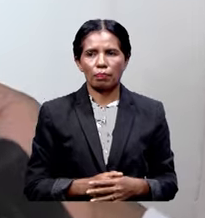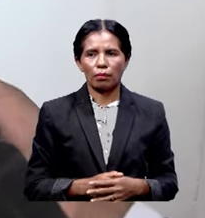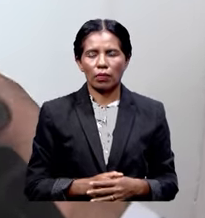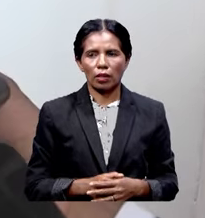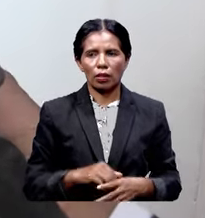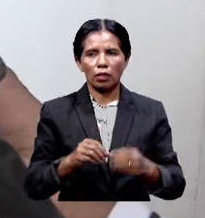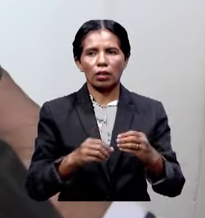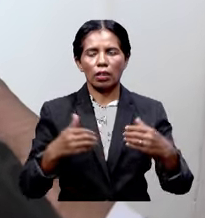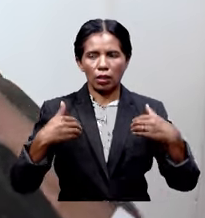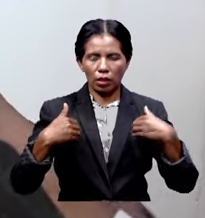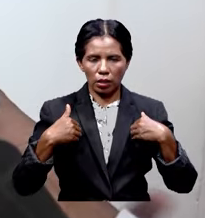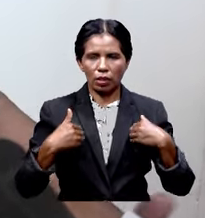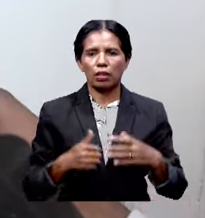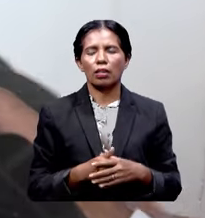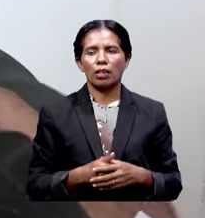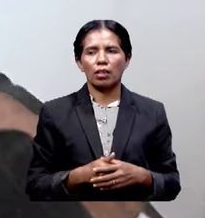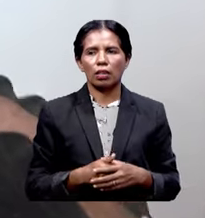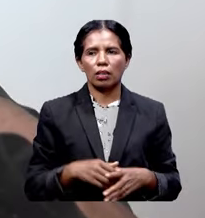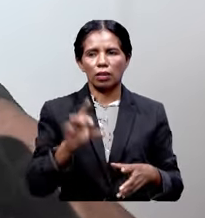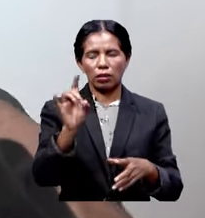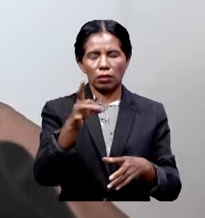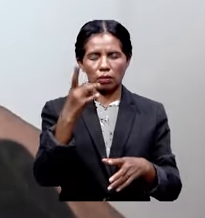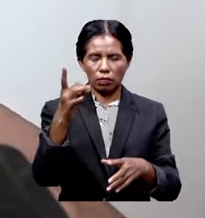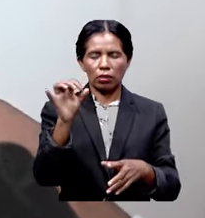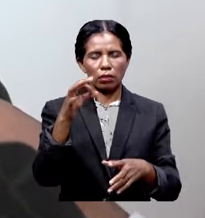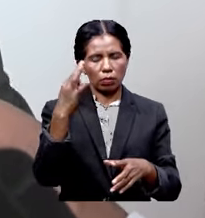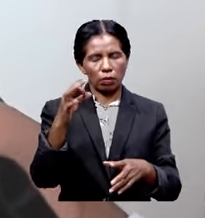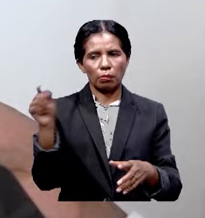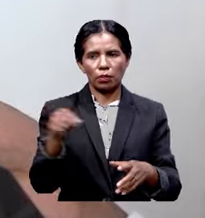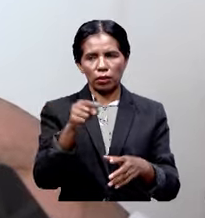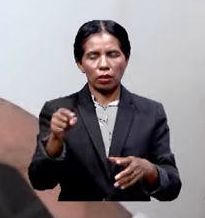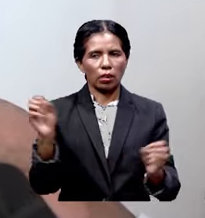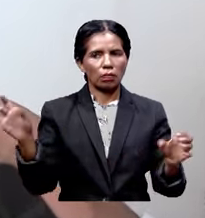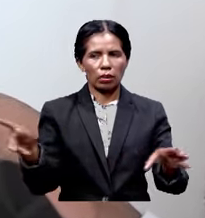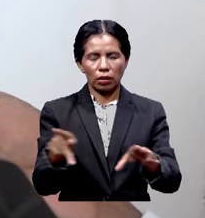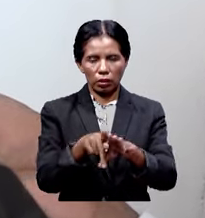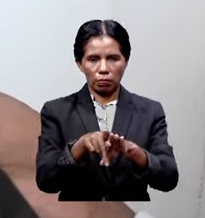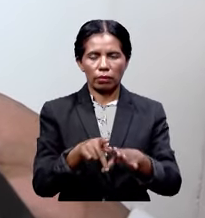Significa que ela, se ela 18-19%, mas no momento ela participa a validação.